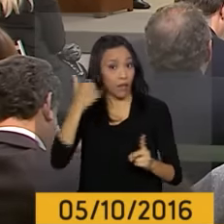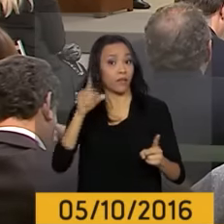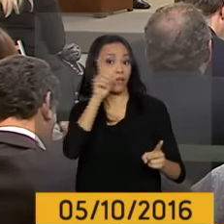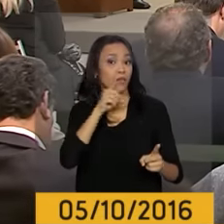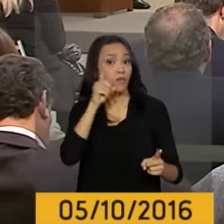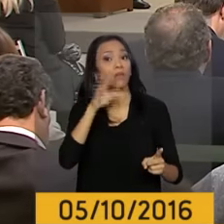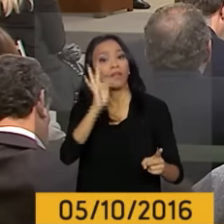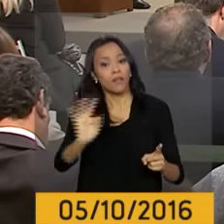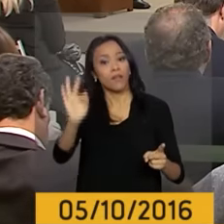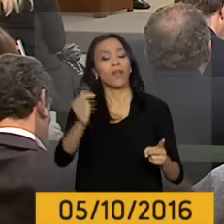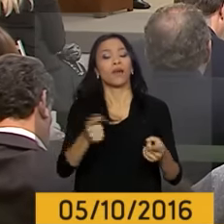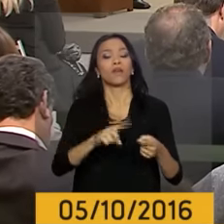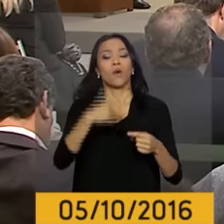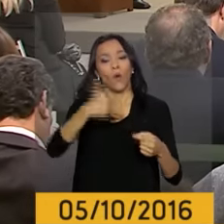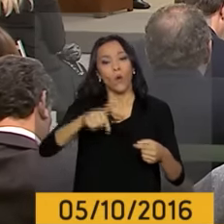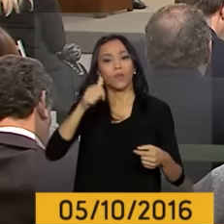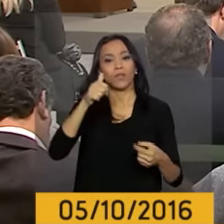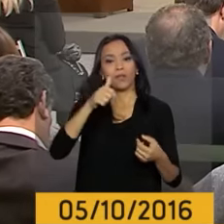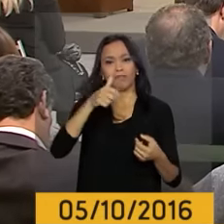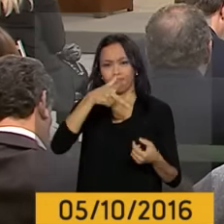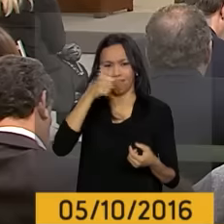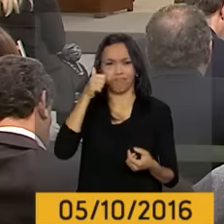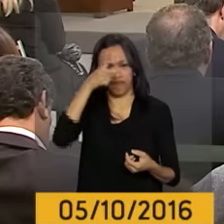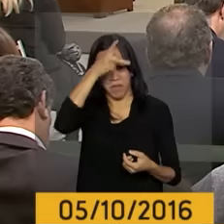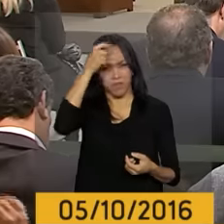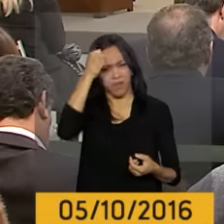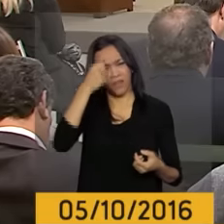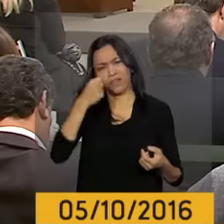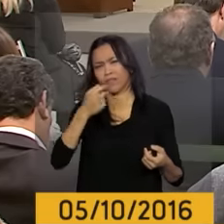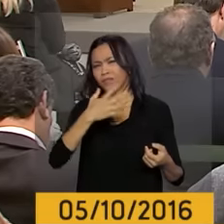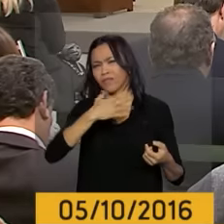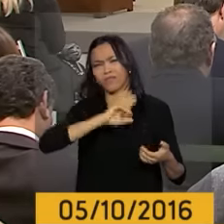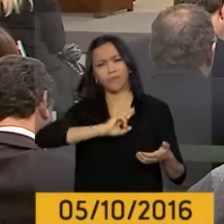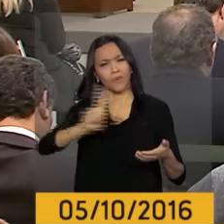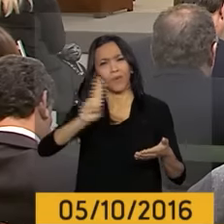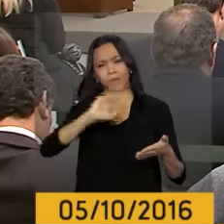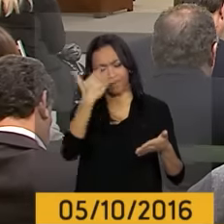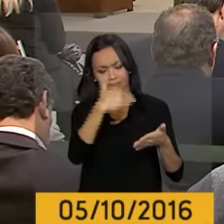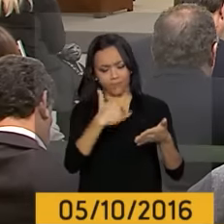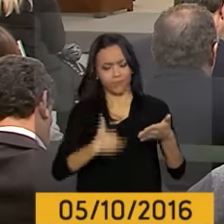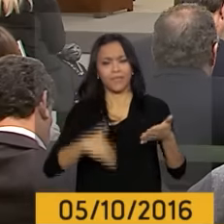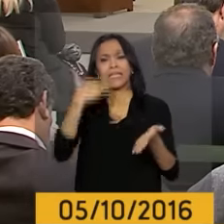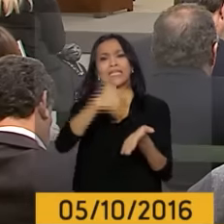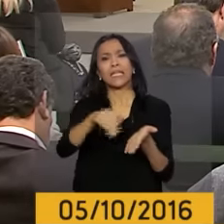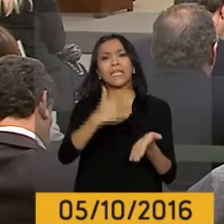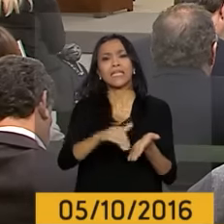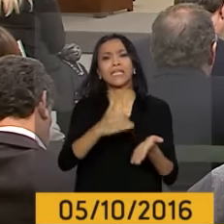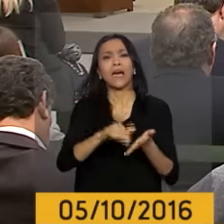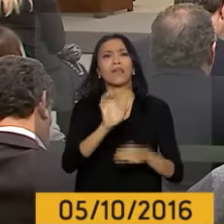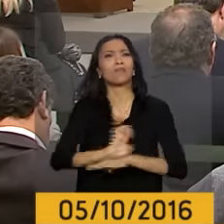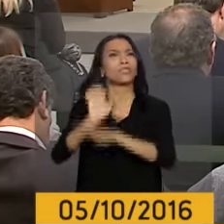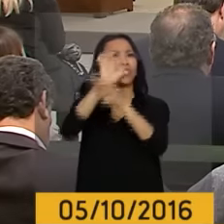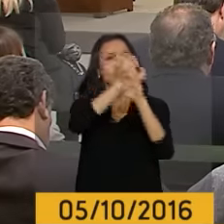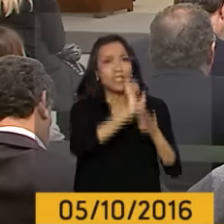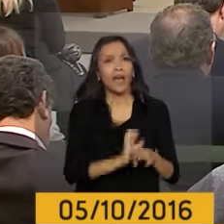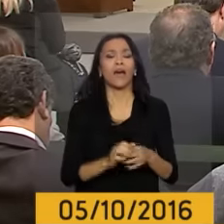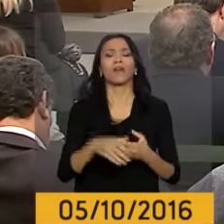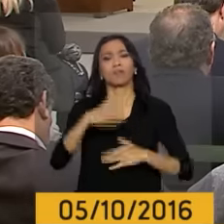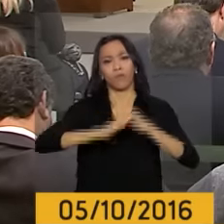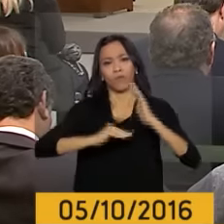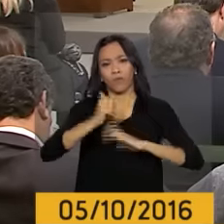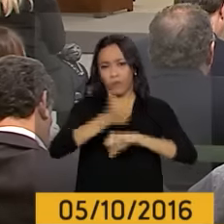Tereza Surita, prefeita de Boa Vista, enfim, secretários estaduais e municipais, gestores